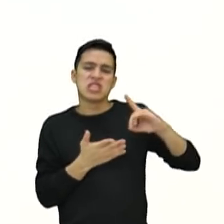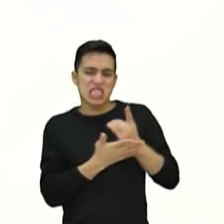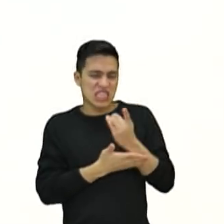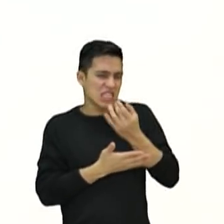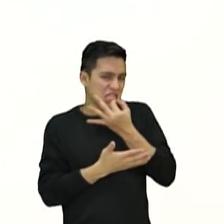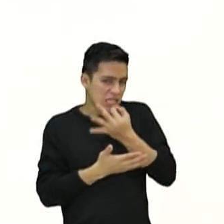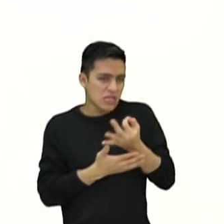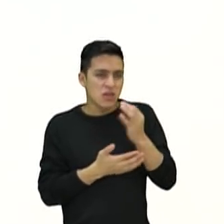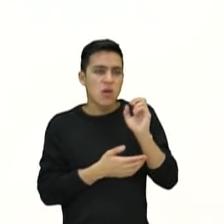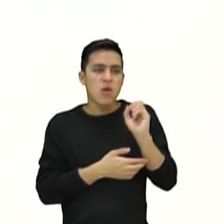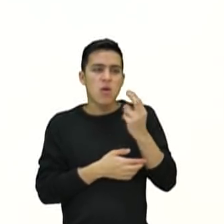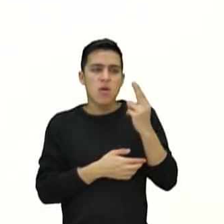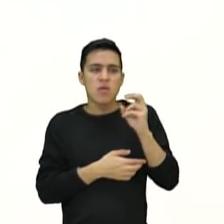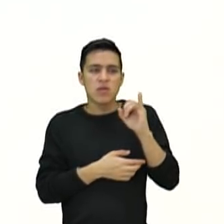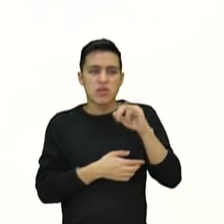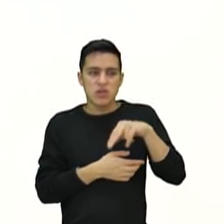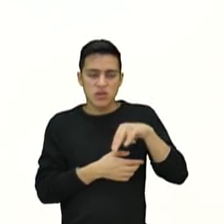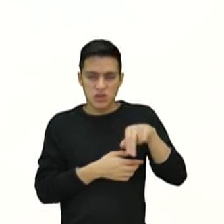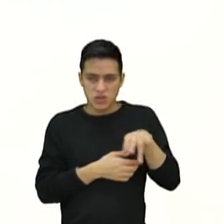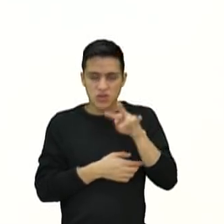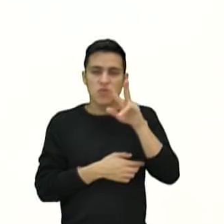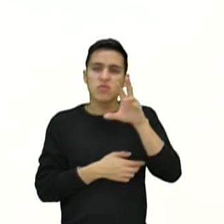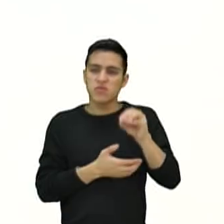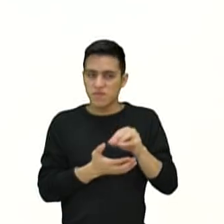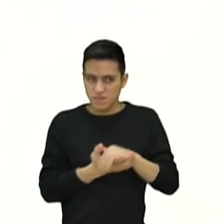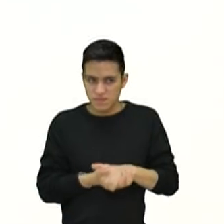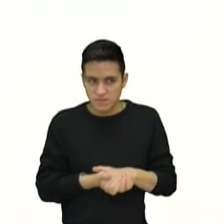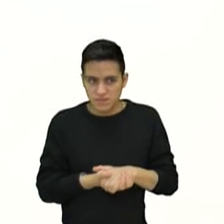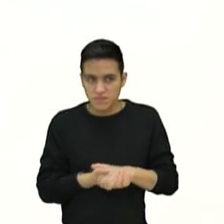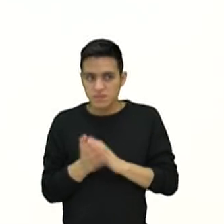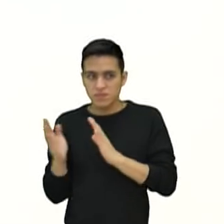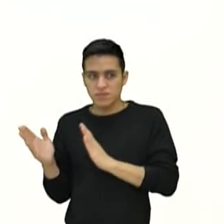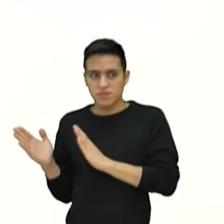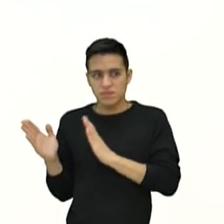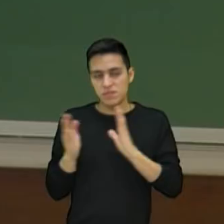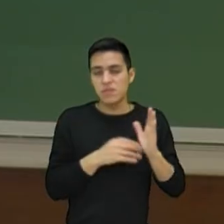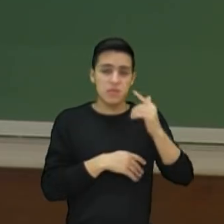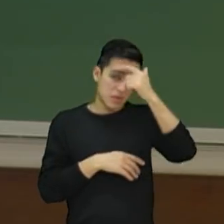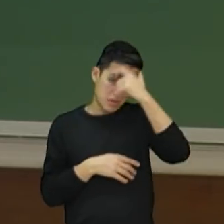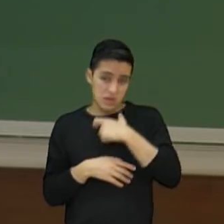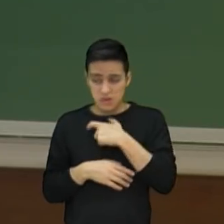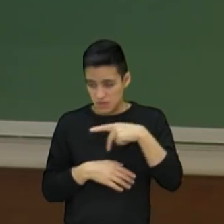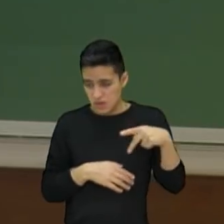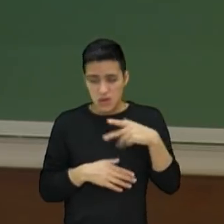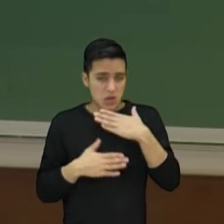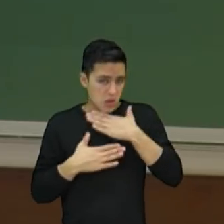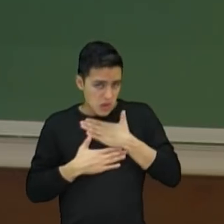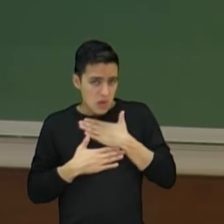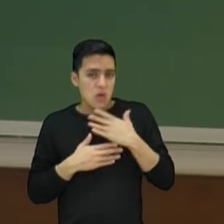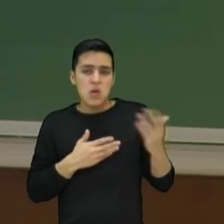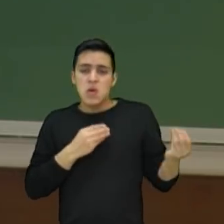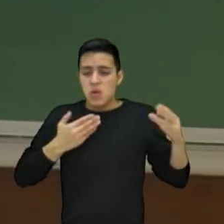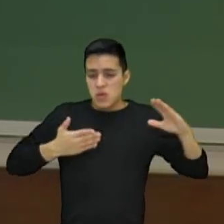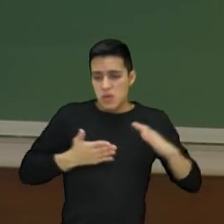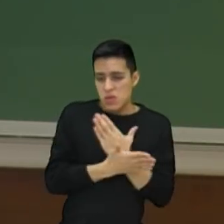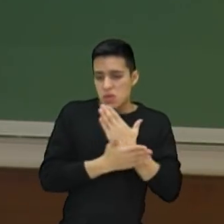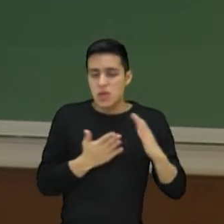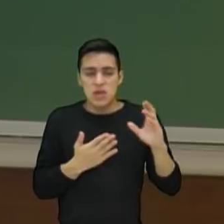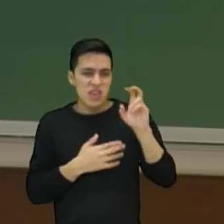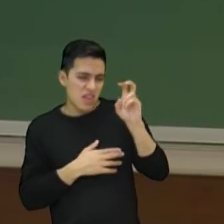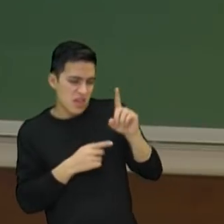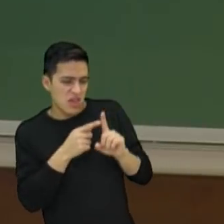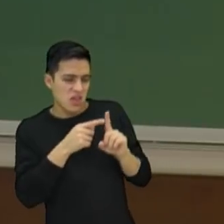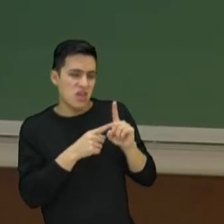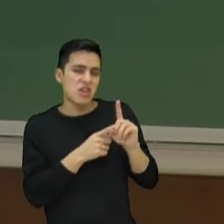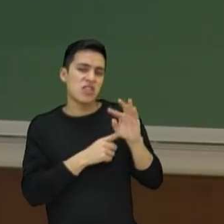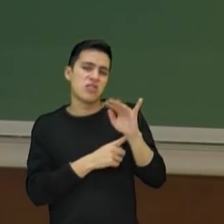ou injuntivo, difícil. E eu, professor Sidney, gosto de classificar tipologia textual em 5. Ô professor,